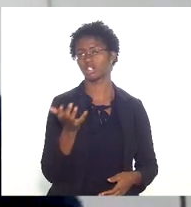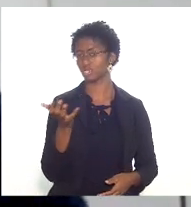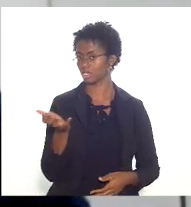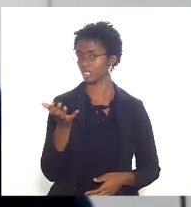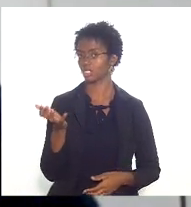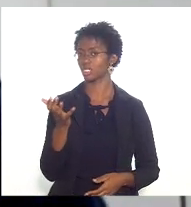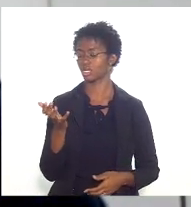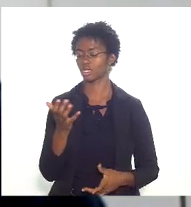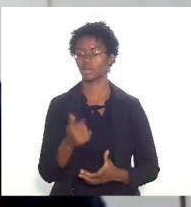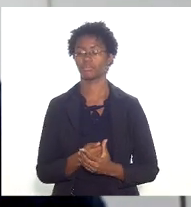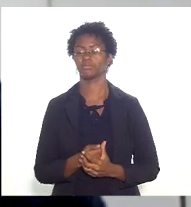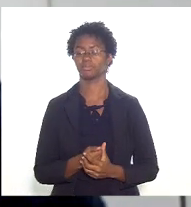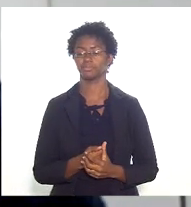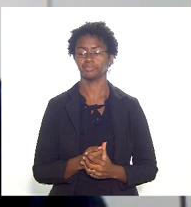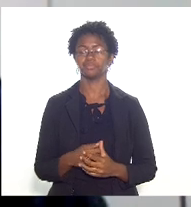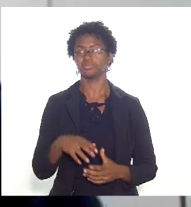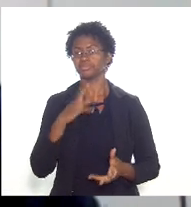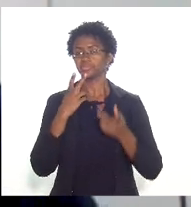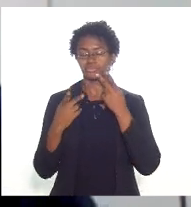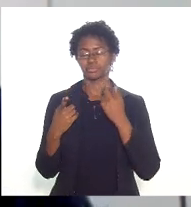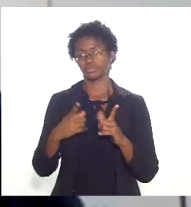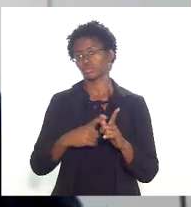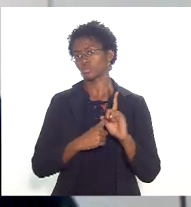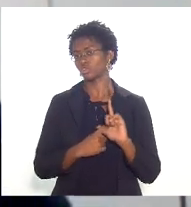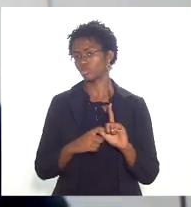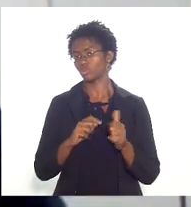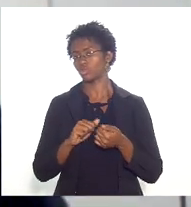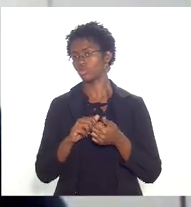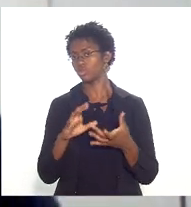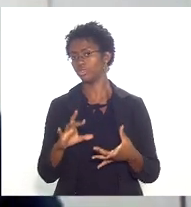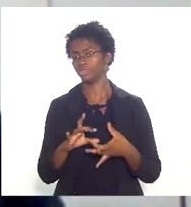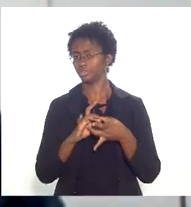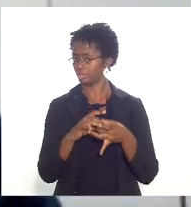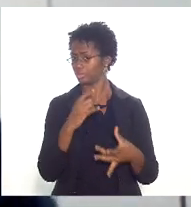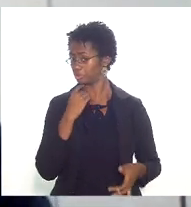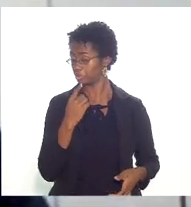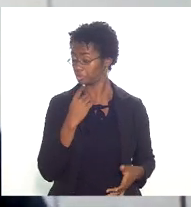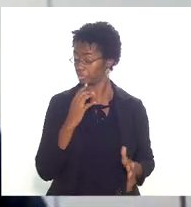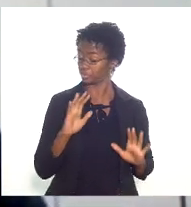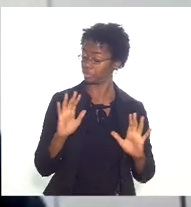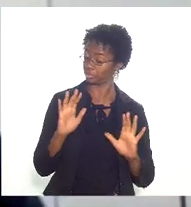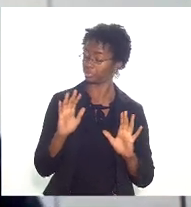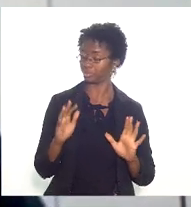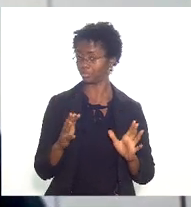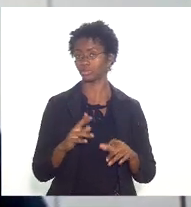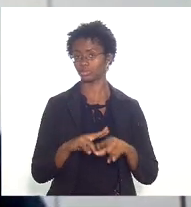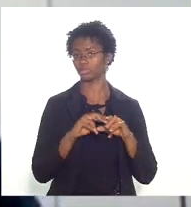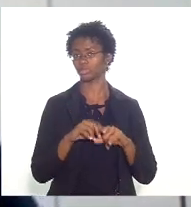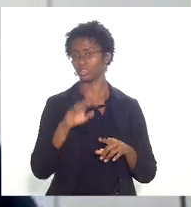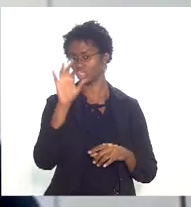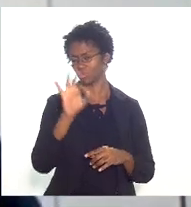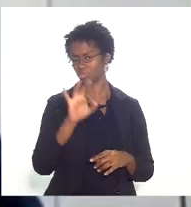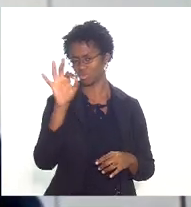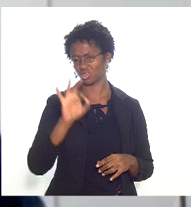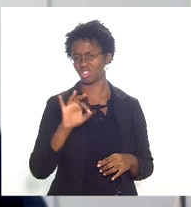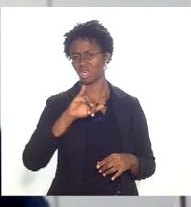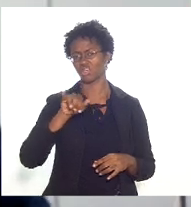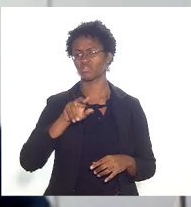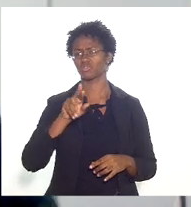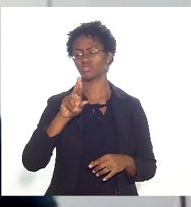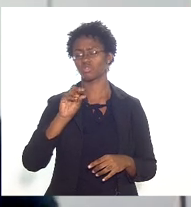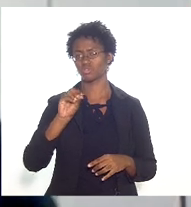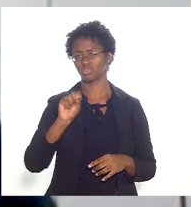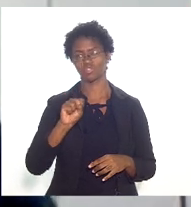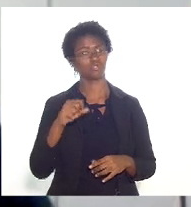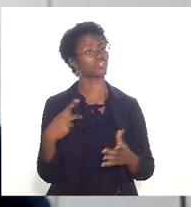Janeiro com relação à dívida que o Estado tem como é uma dívida aliás questionada com caixa Juju não Oi gente é